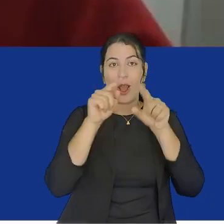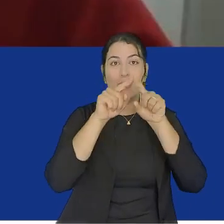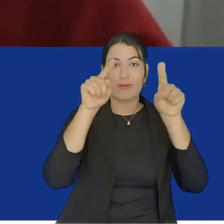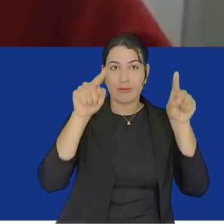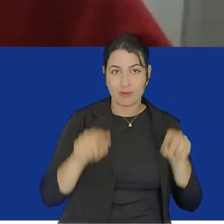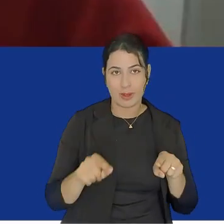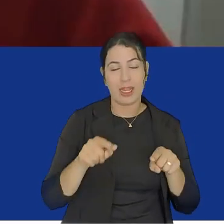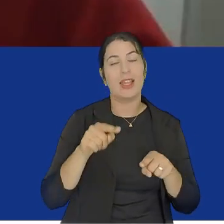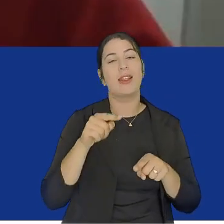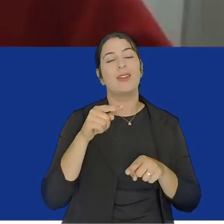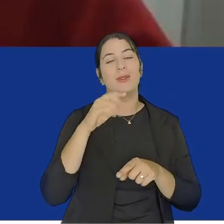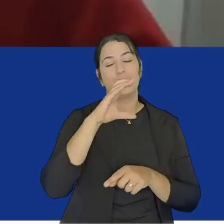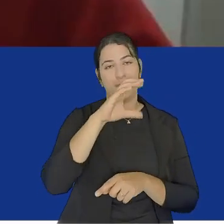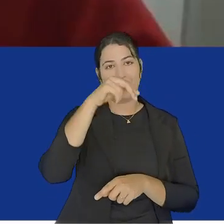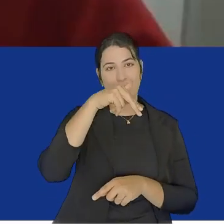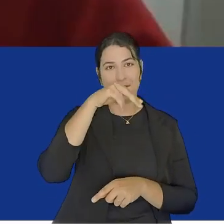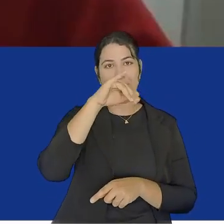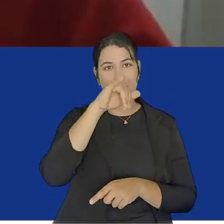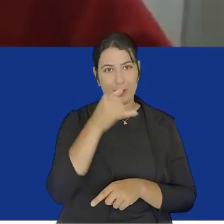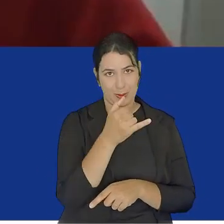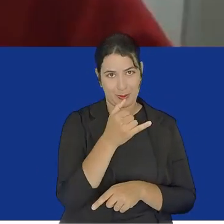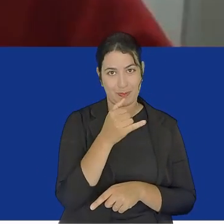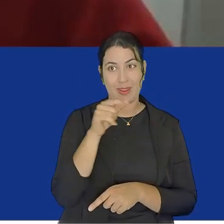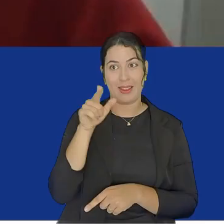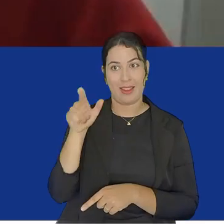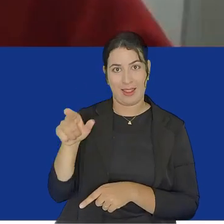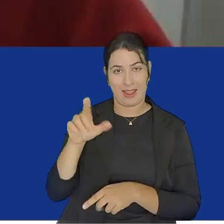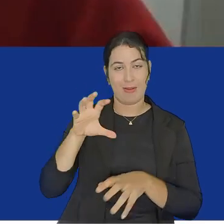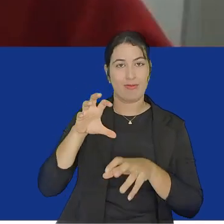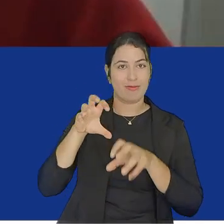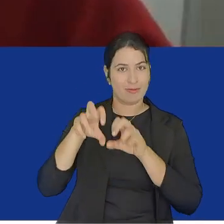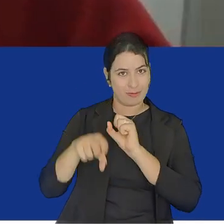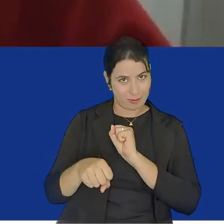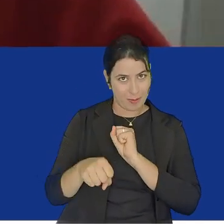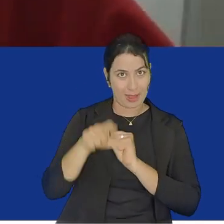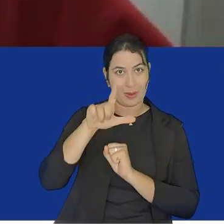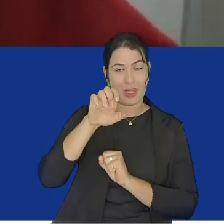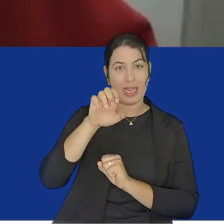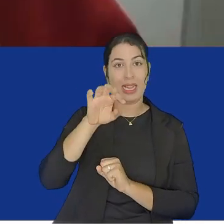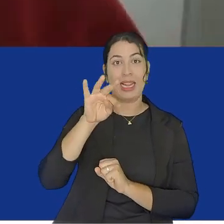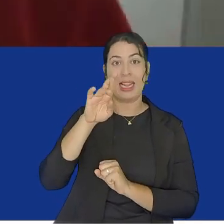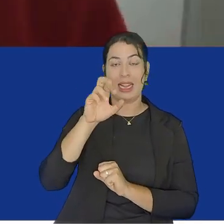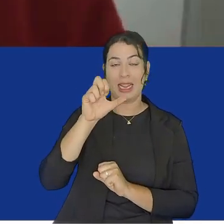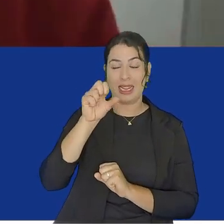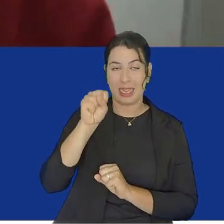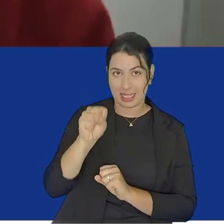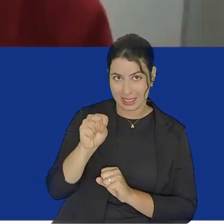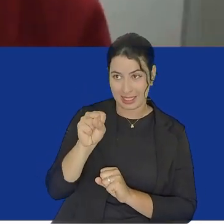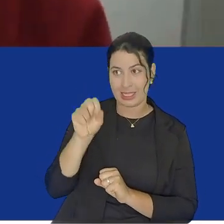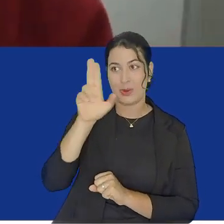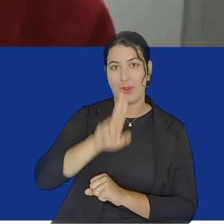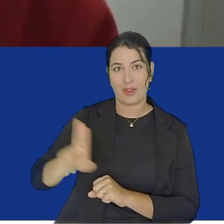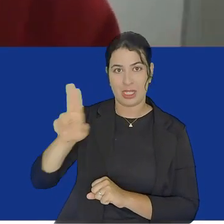pela FEFELESH, na USP, e tem especialização em Pedagogia Social também pela USP. Ela concluiu o curso